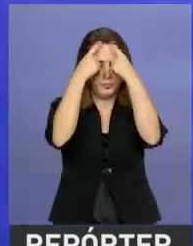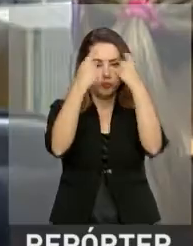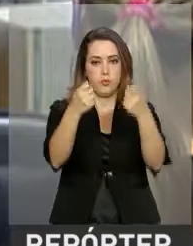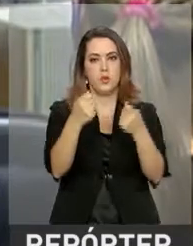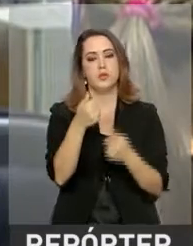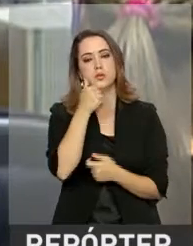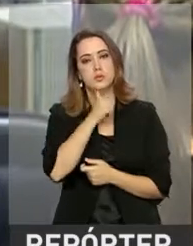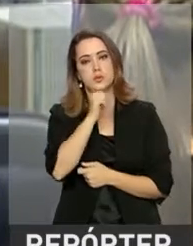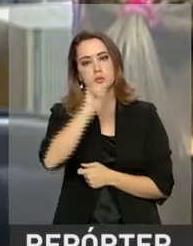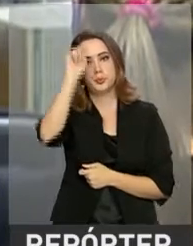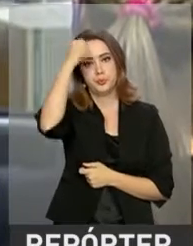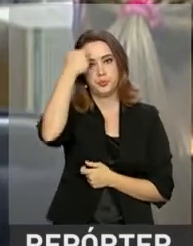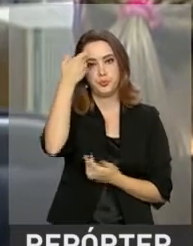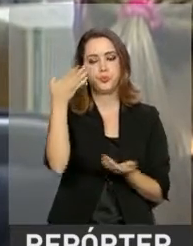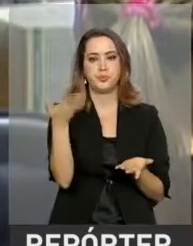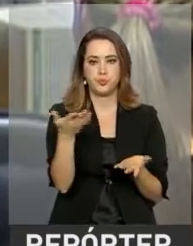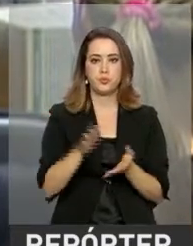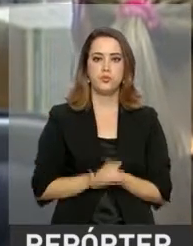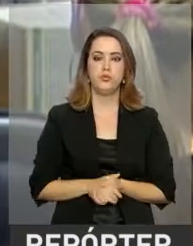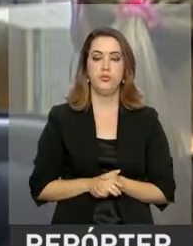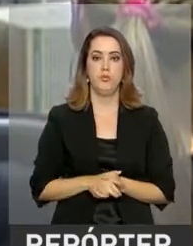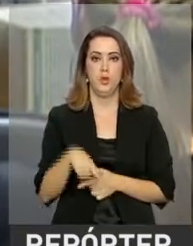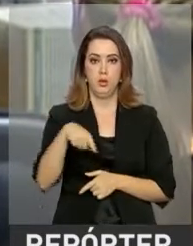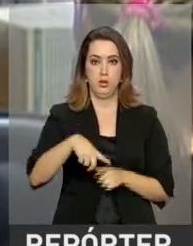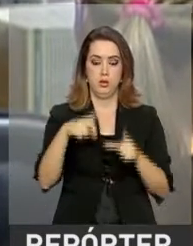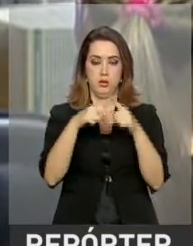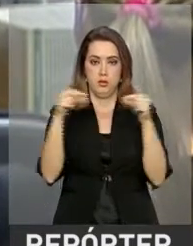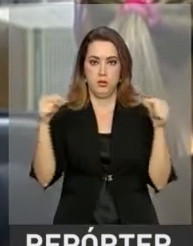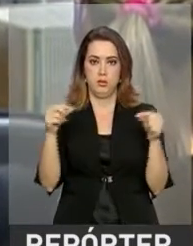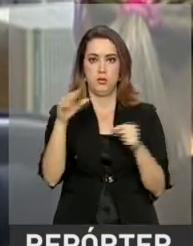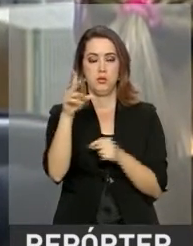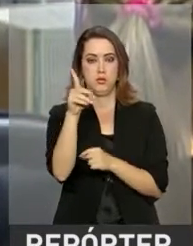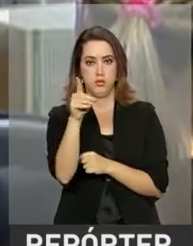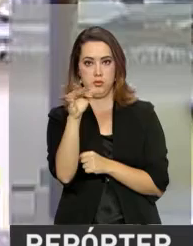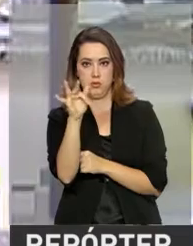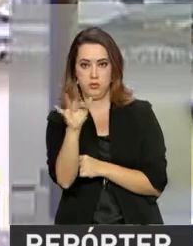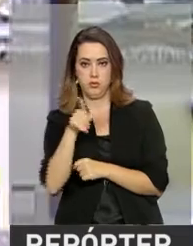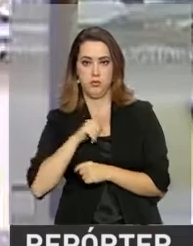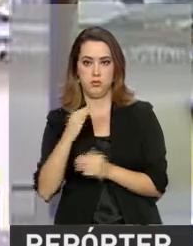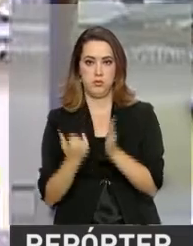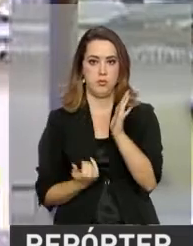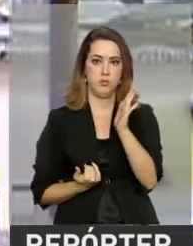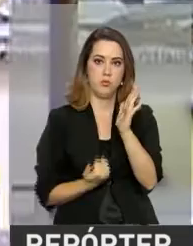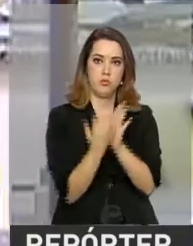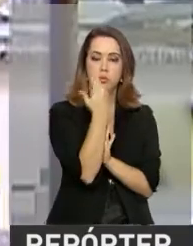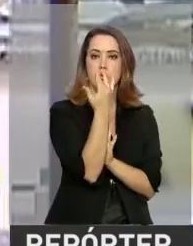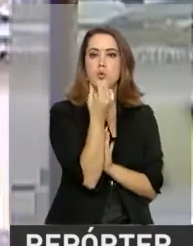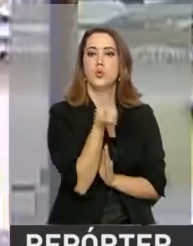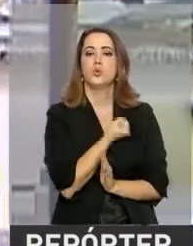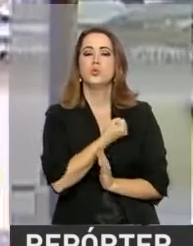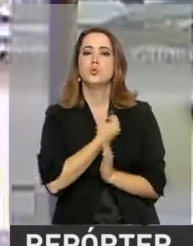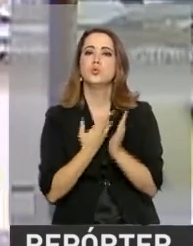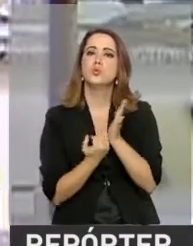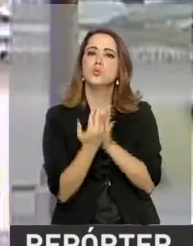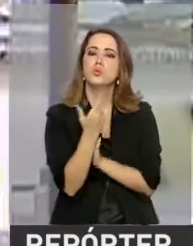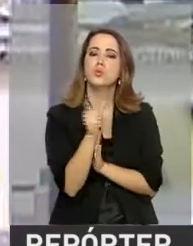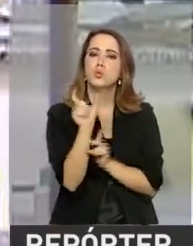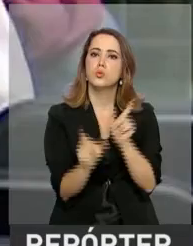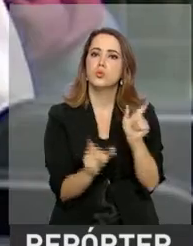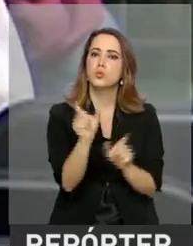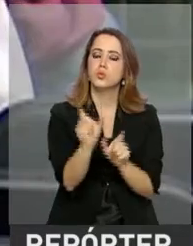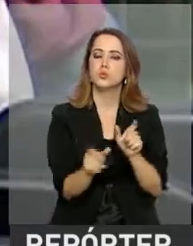negra o distrito federal é a unidade da federação com maior taxa de registro de atendimento no ligue 180 no primeiro